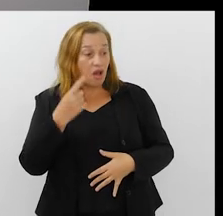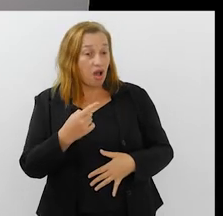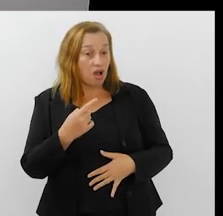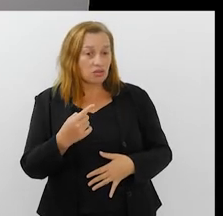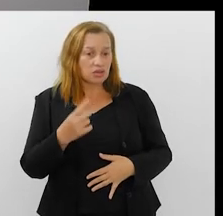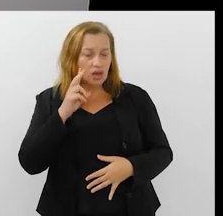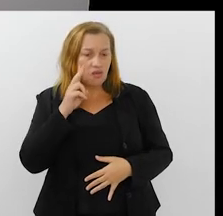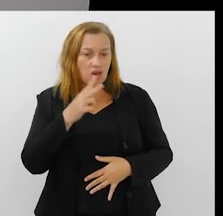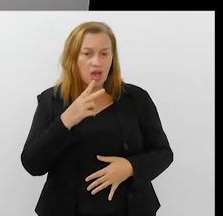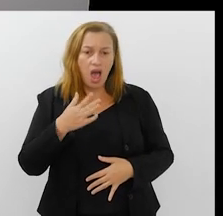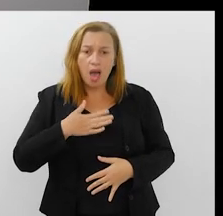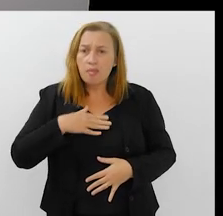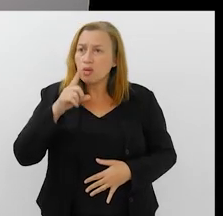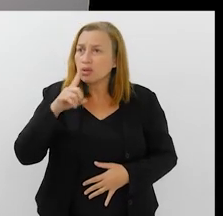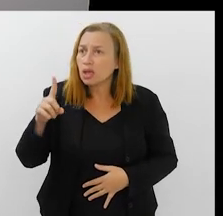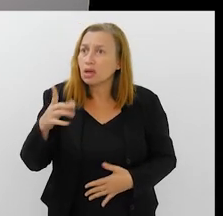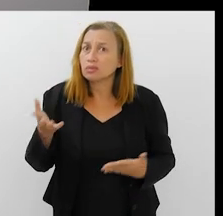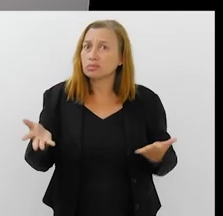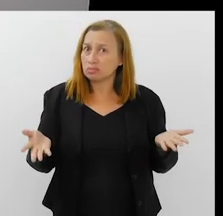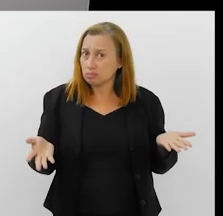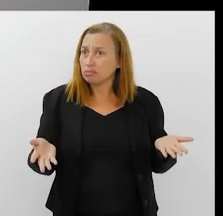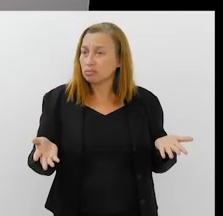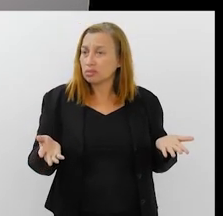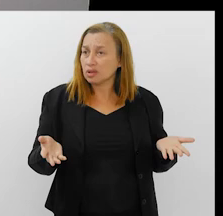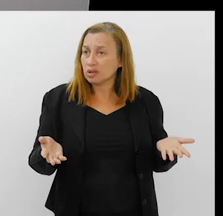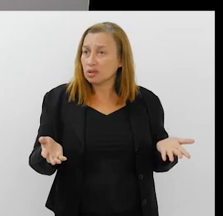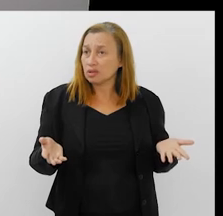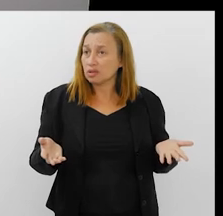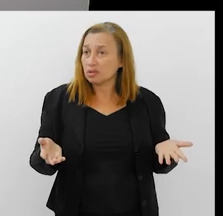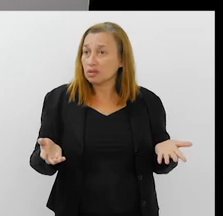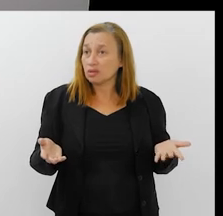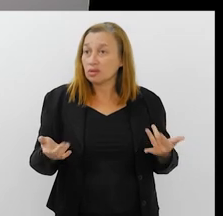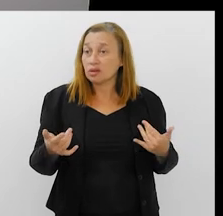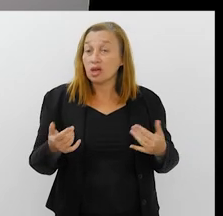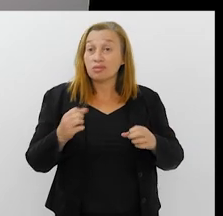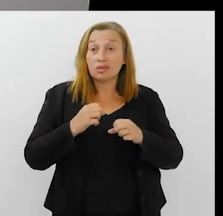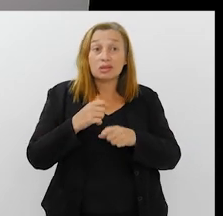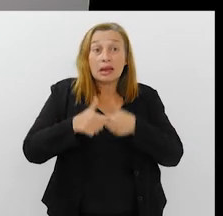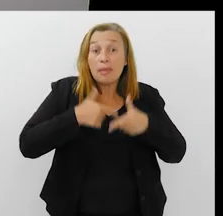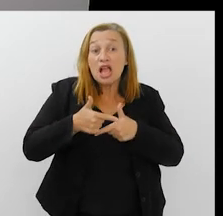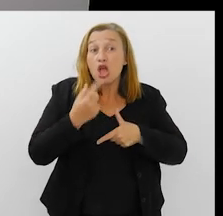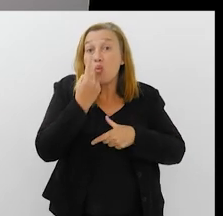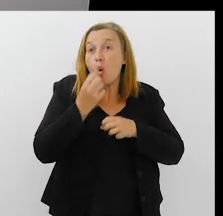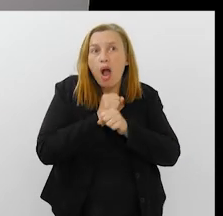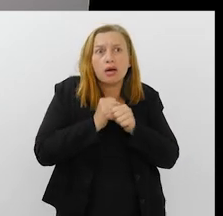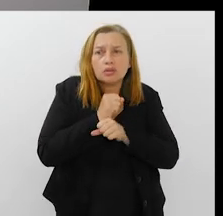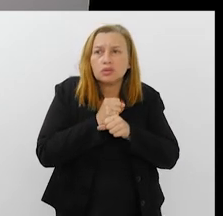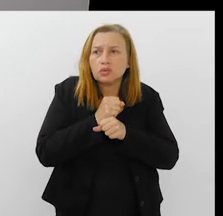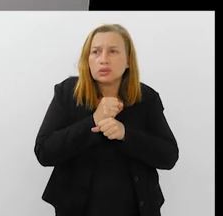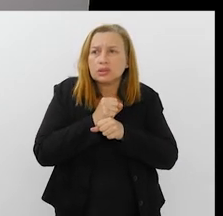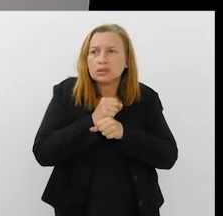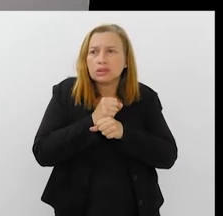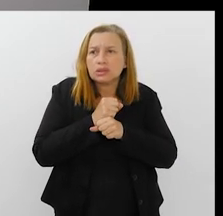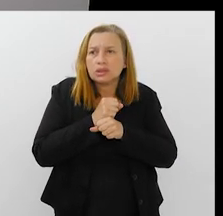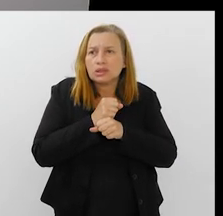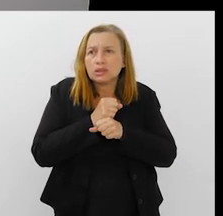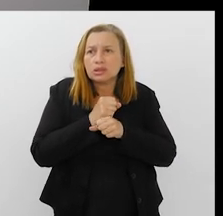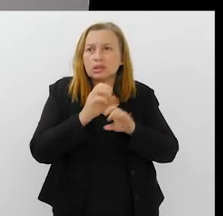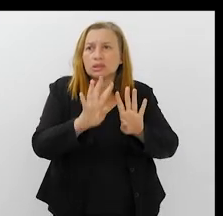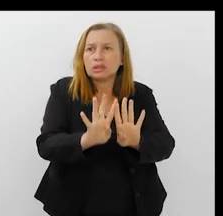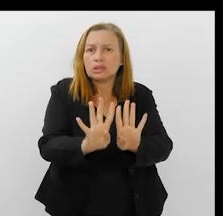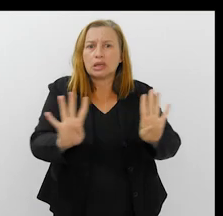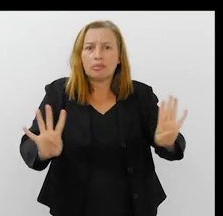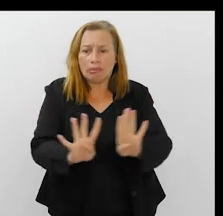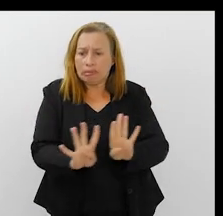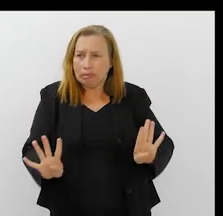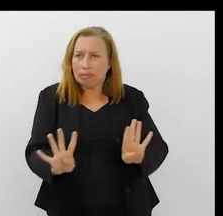Quando você olha passando um troço desse, você fala, ai meu Deus, trabalhei um ano. E vem esse